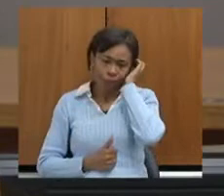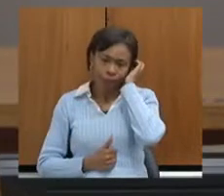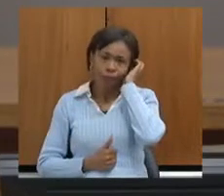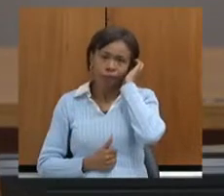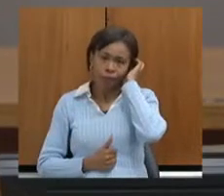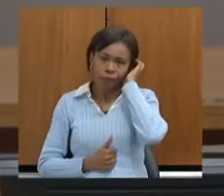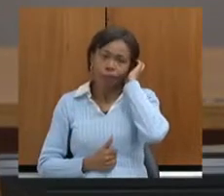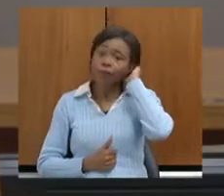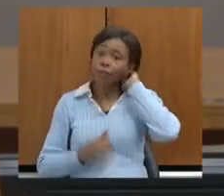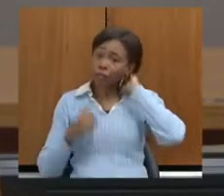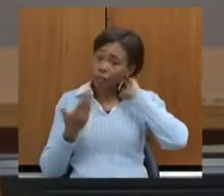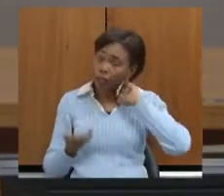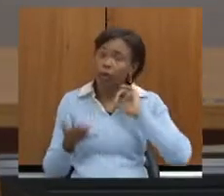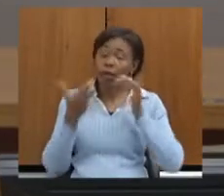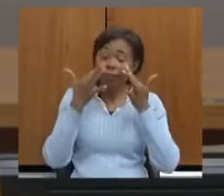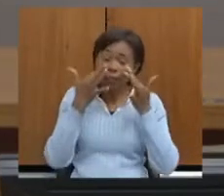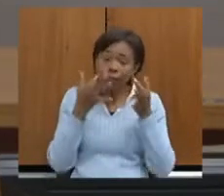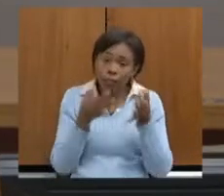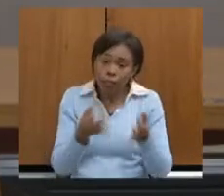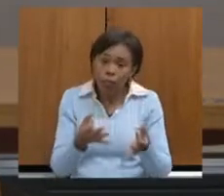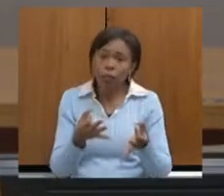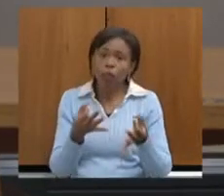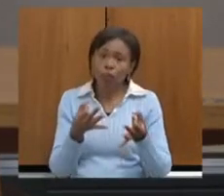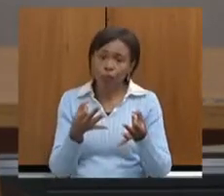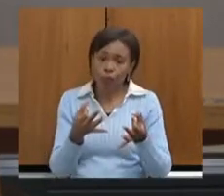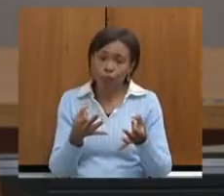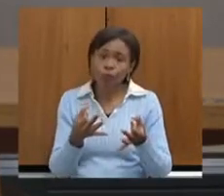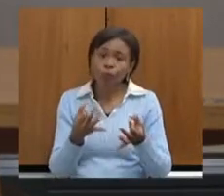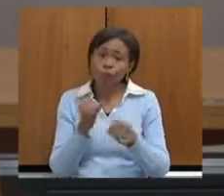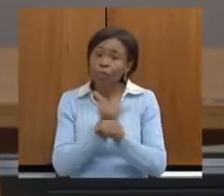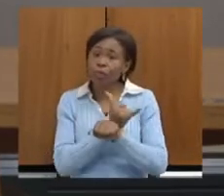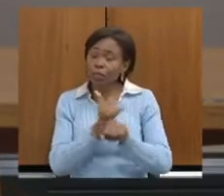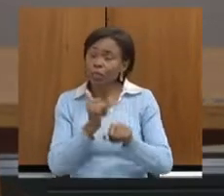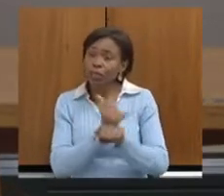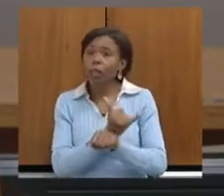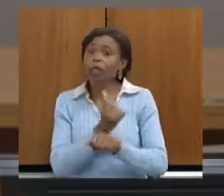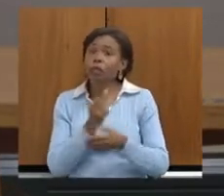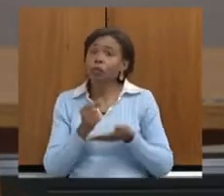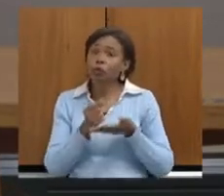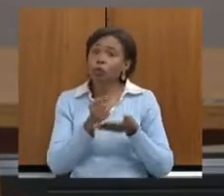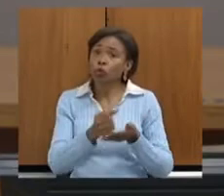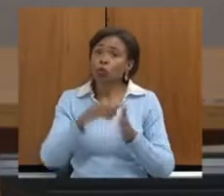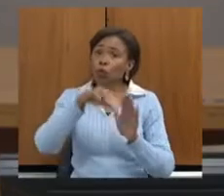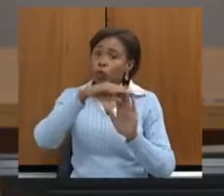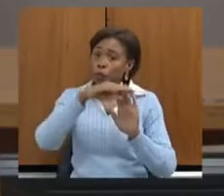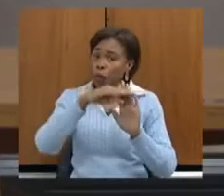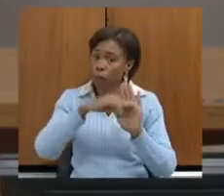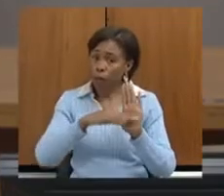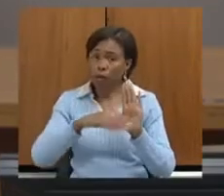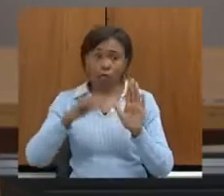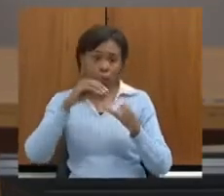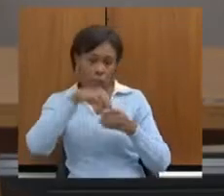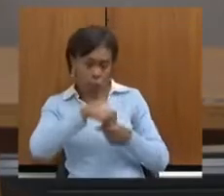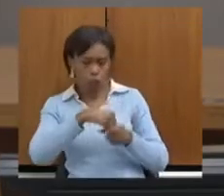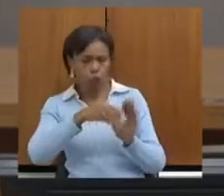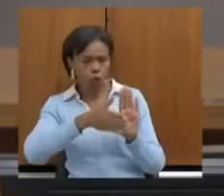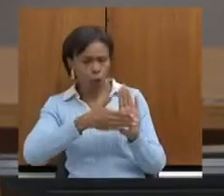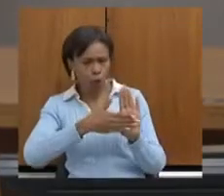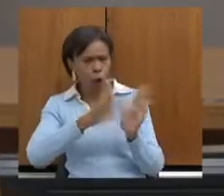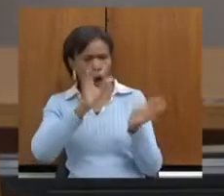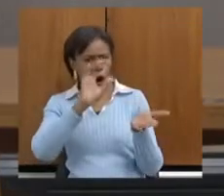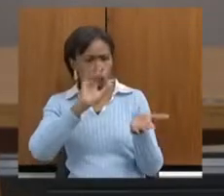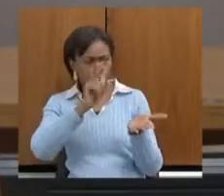então também a atenção e procedimentos na nos programas que tiver na repactuação